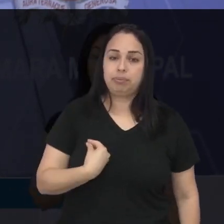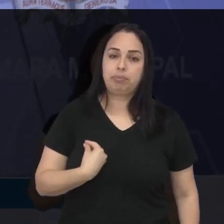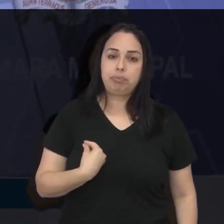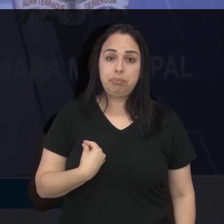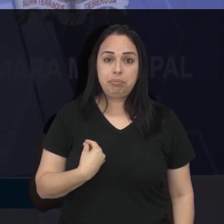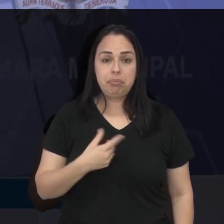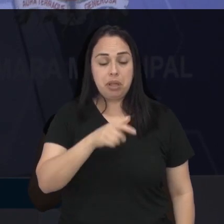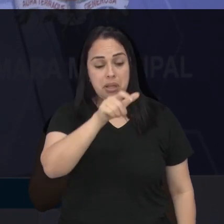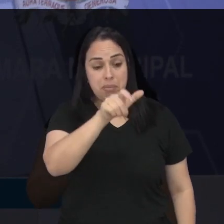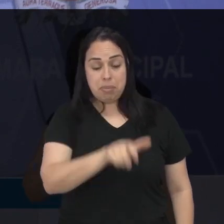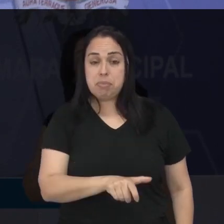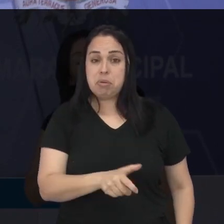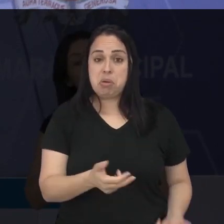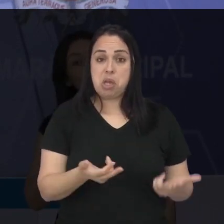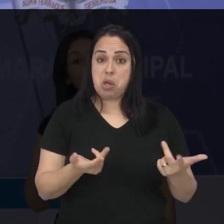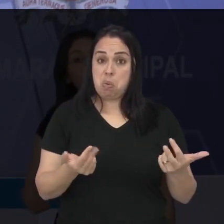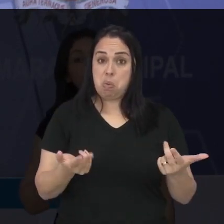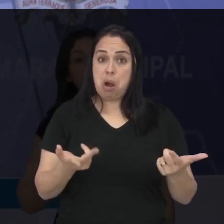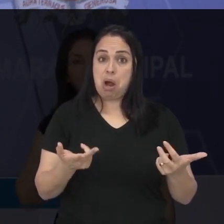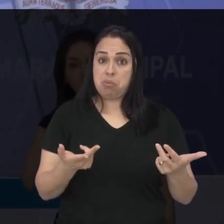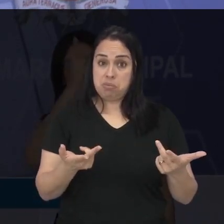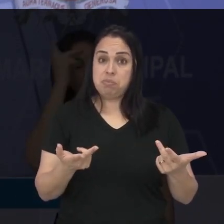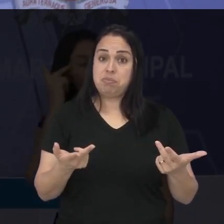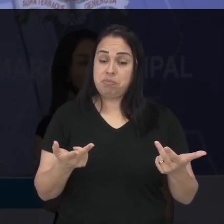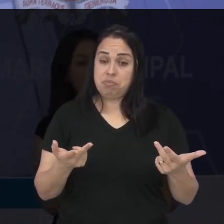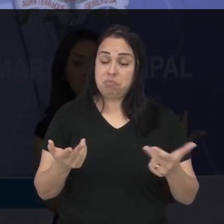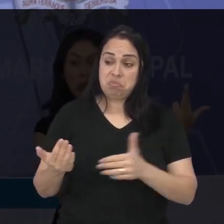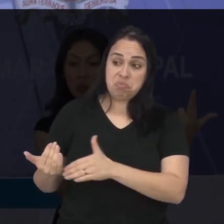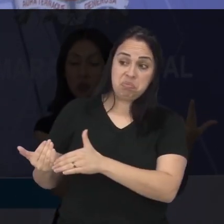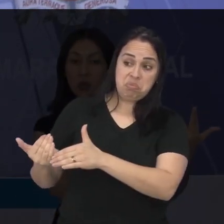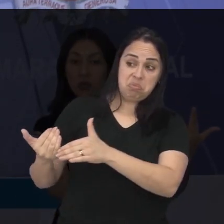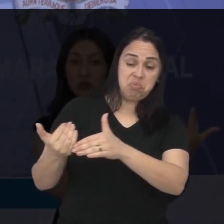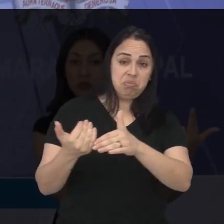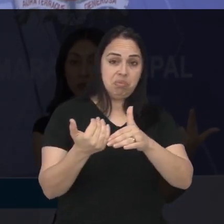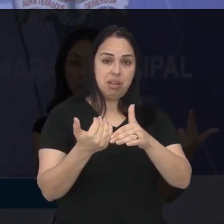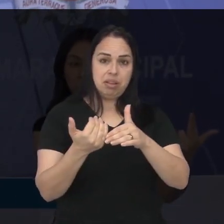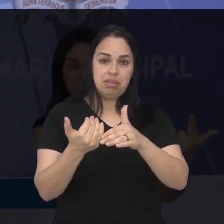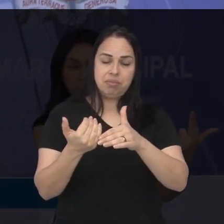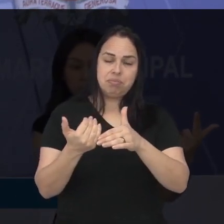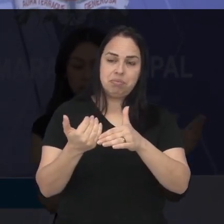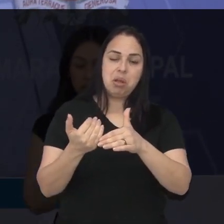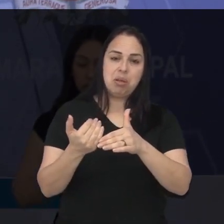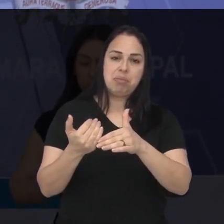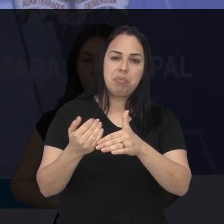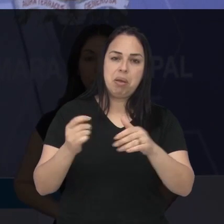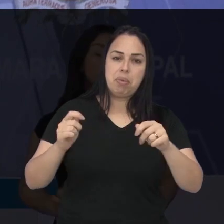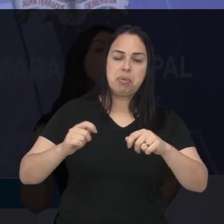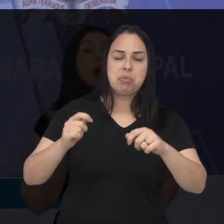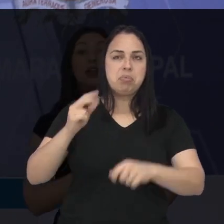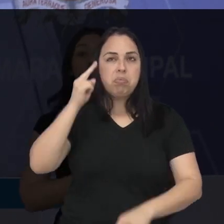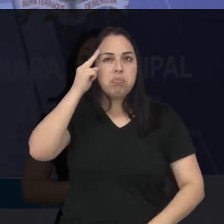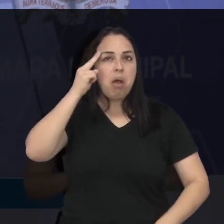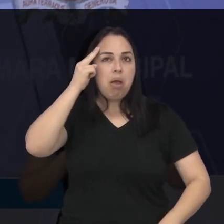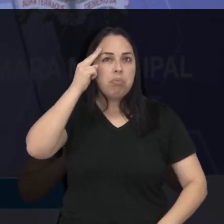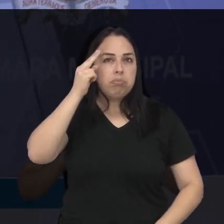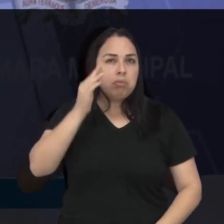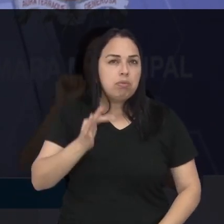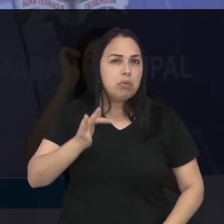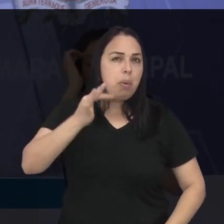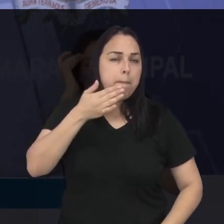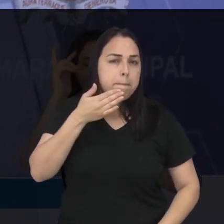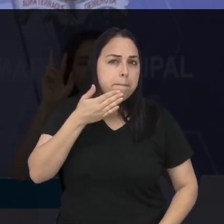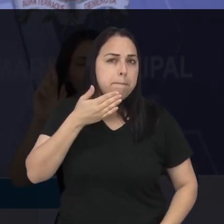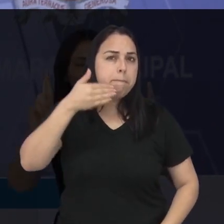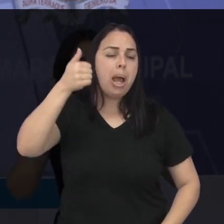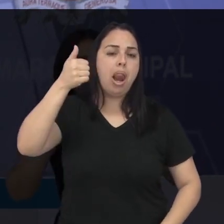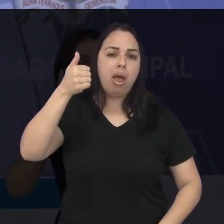Enquanto houver pessoas do quilate moral e ético do nosso homenageado, é possível sonhar com dias melhores